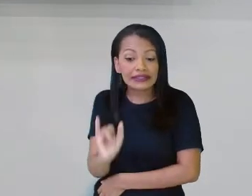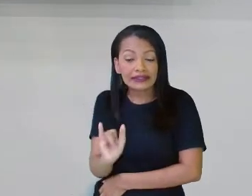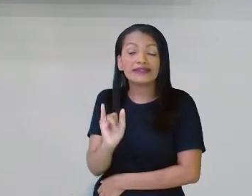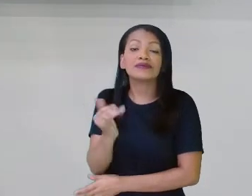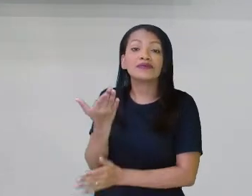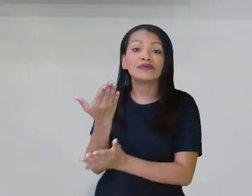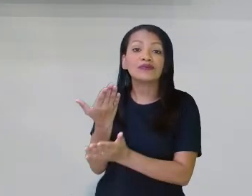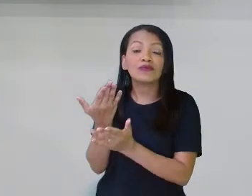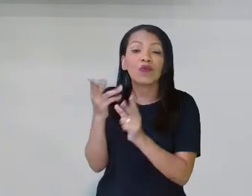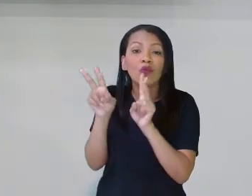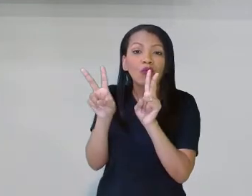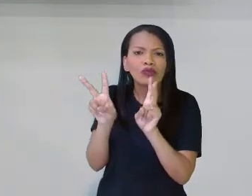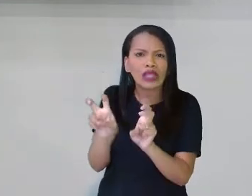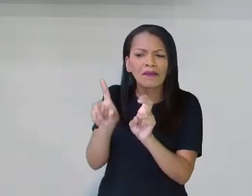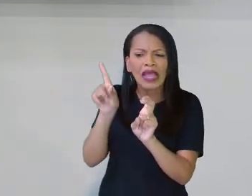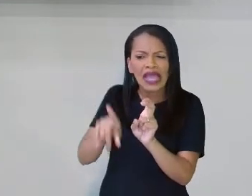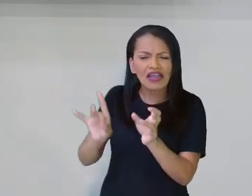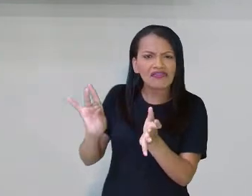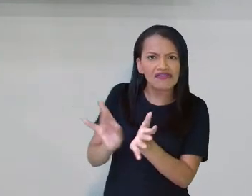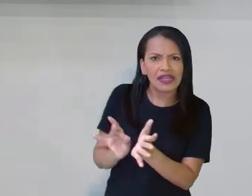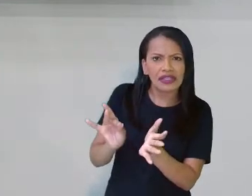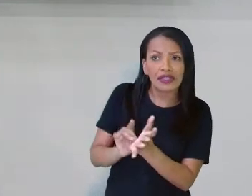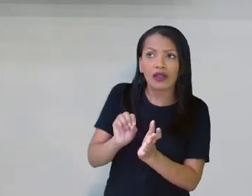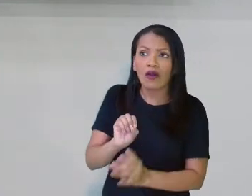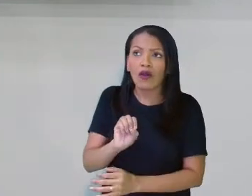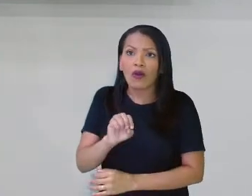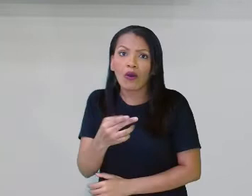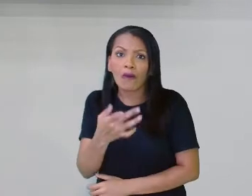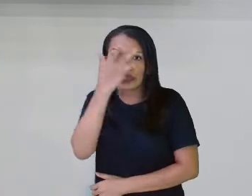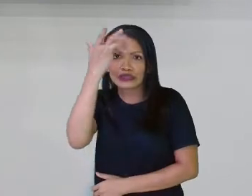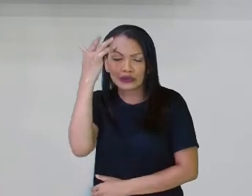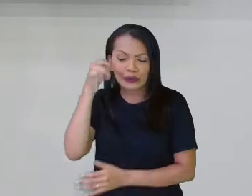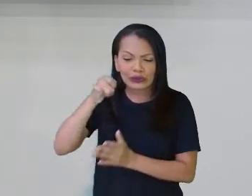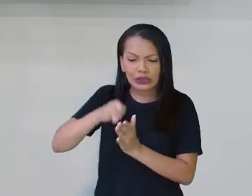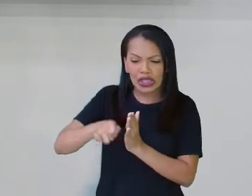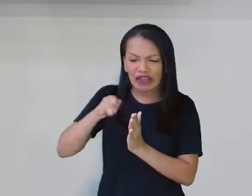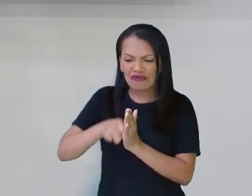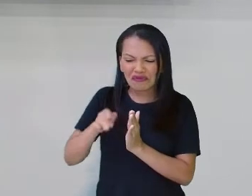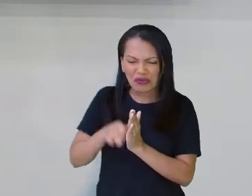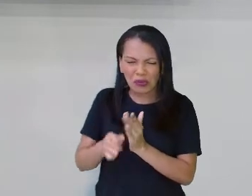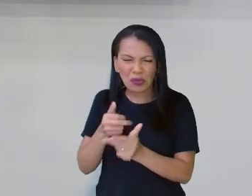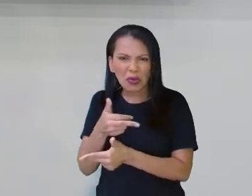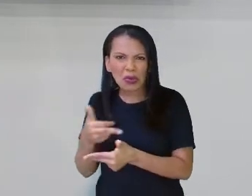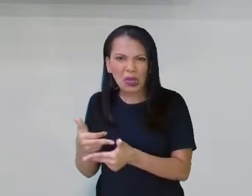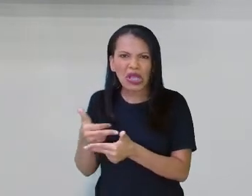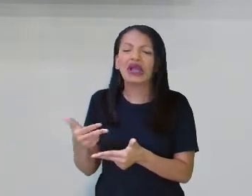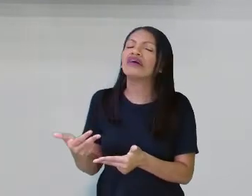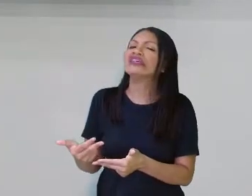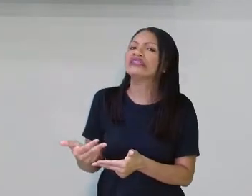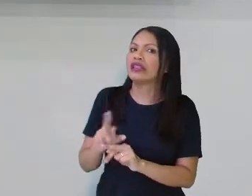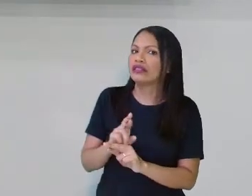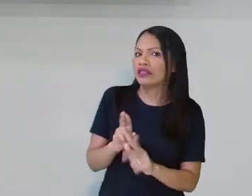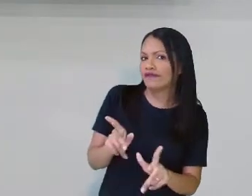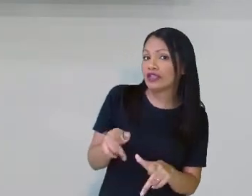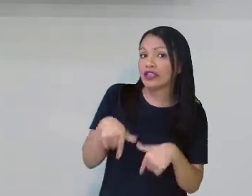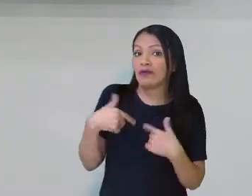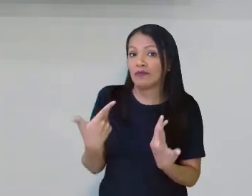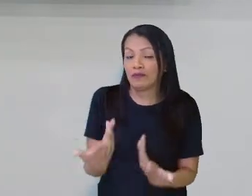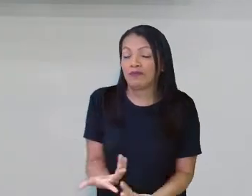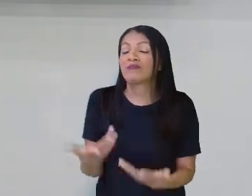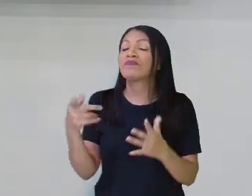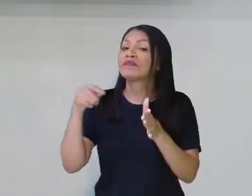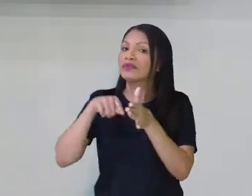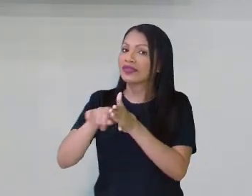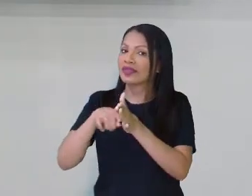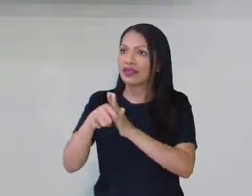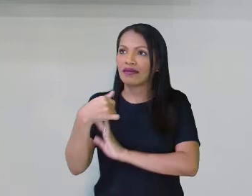é aquilo ali, ou se alguém escreveu alguma coisa por engano, se alguém se equivocou. Então, aí eu vou fazer essa pesquisa, por exemplo,